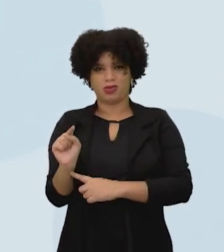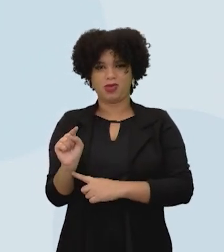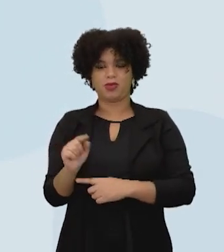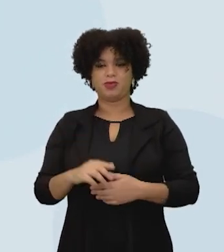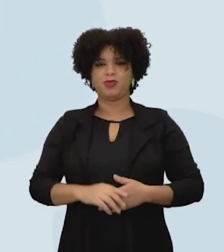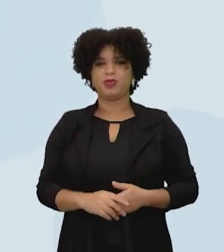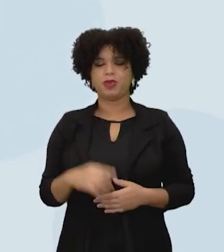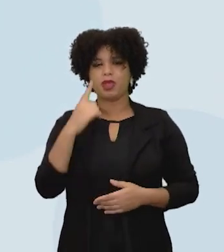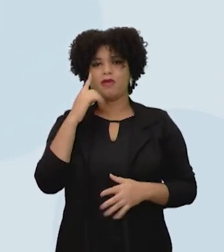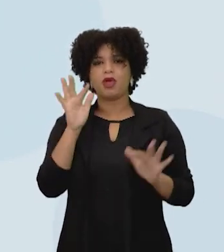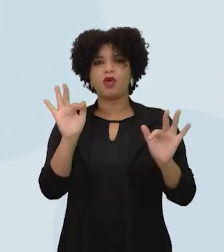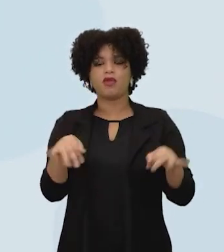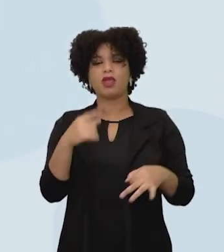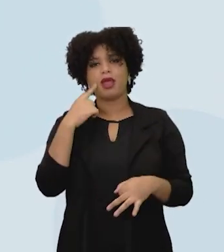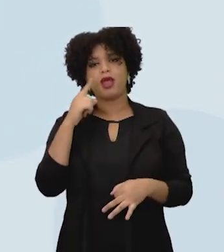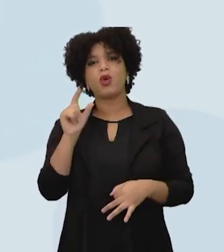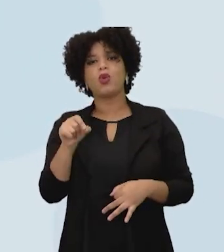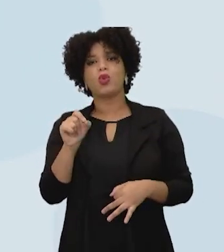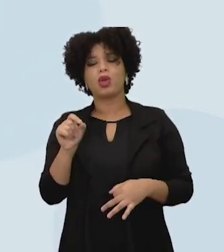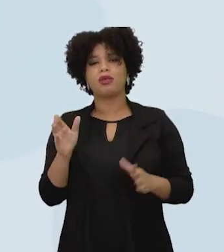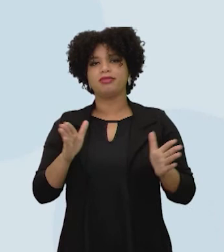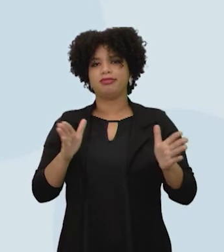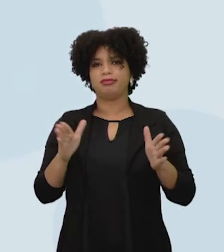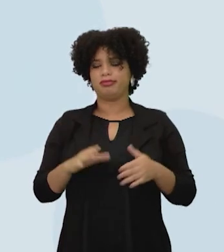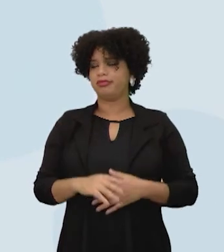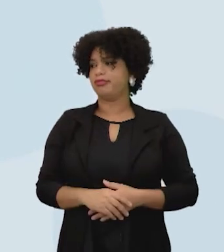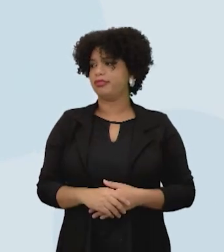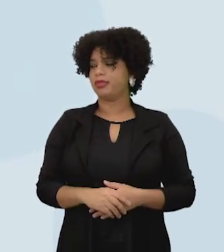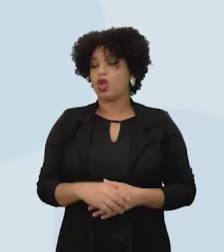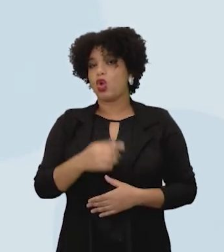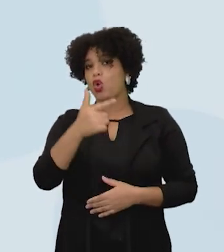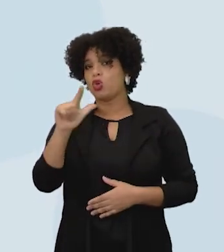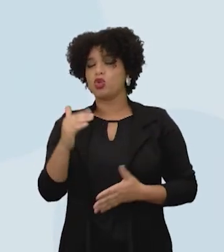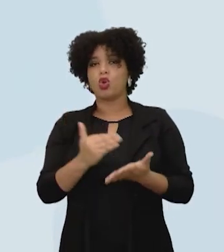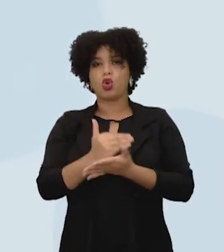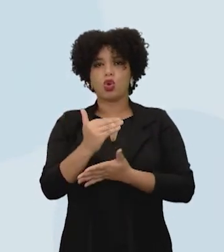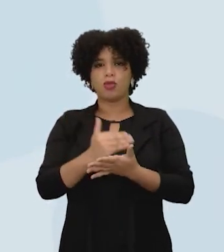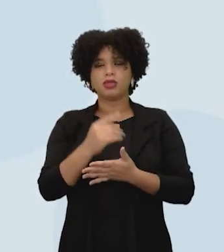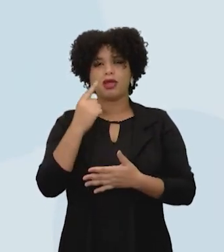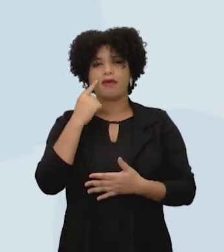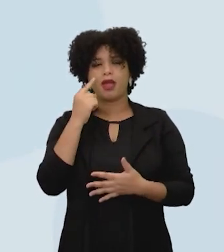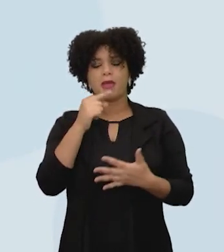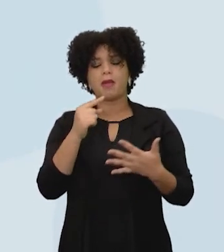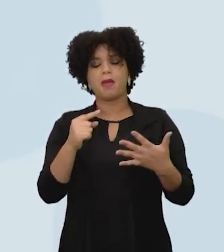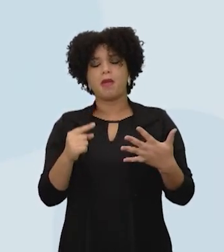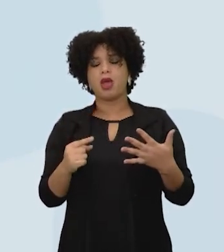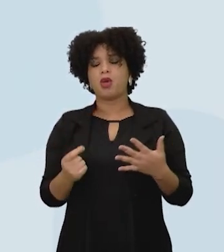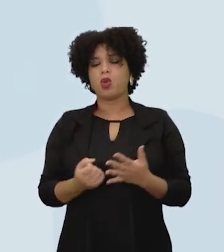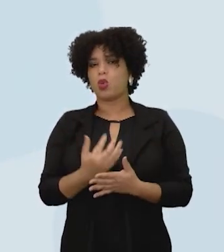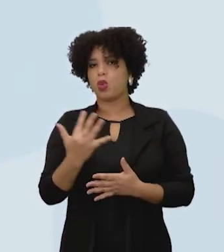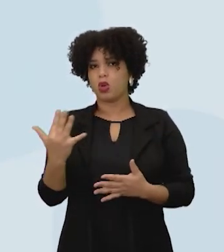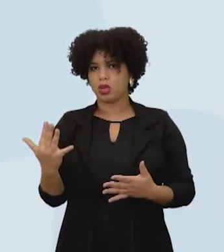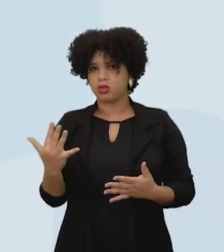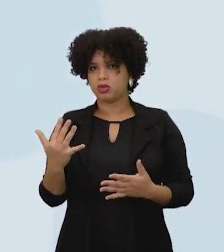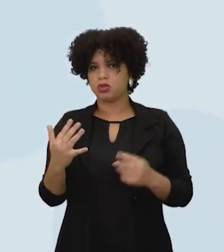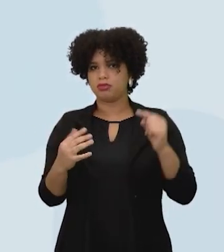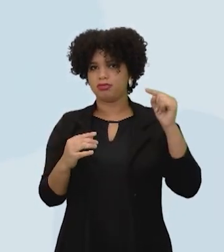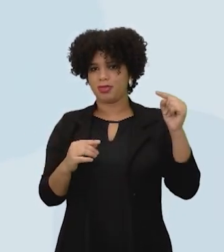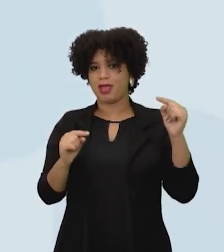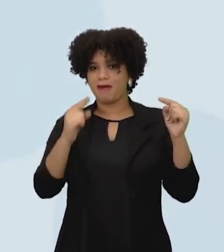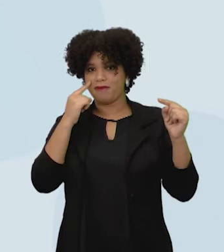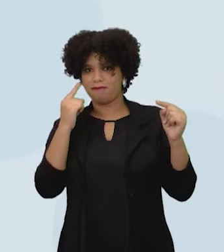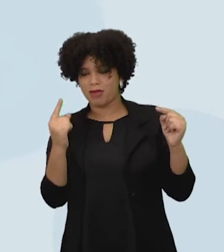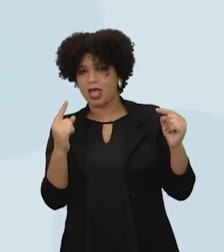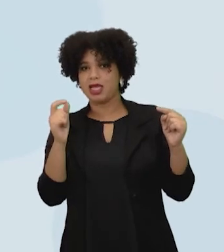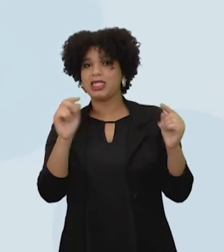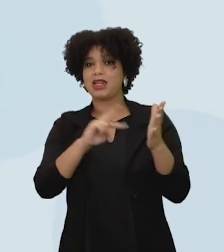Esse ponto final aí é um período. Logo abaixo começa um outro período, indique e termina no utilizará. Veja que esses dois períodos constroem